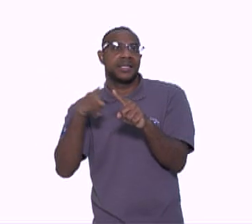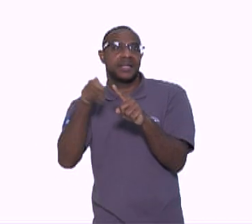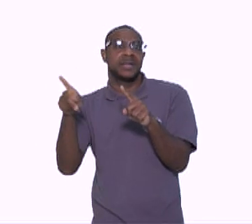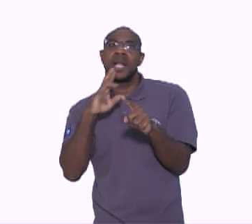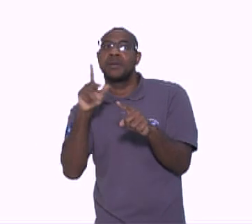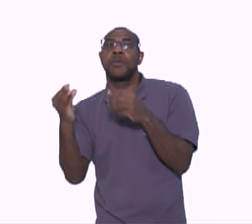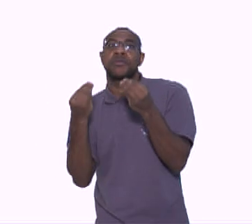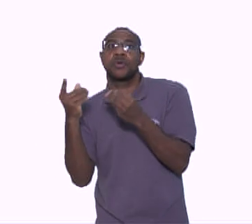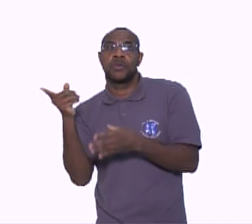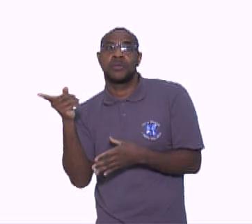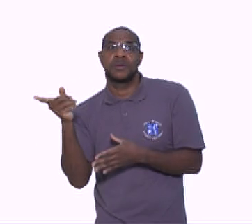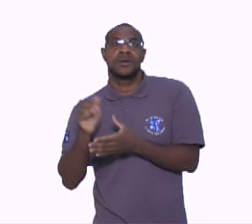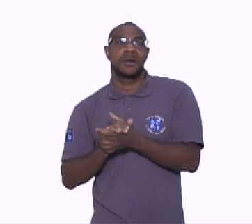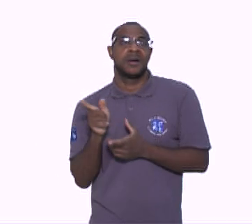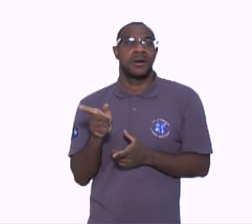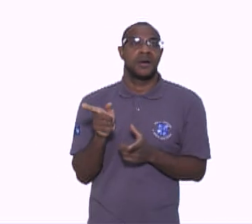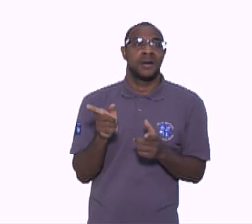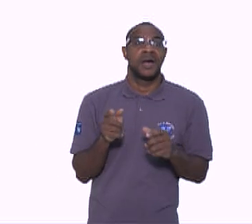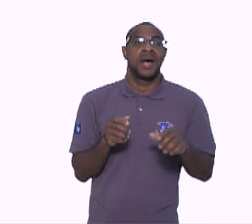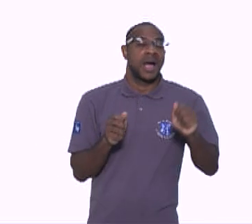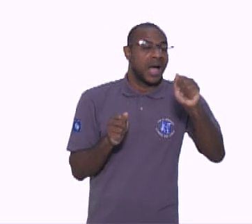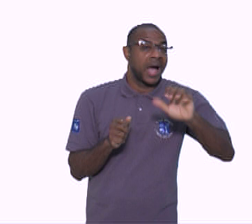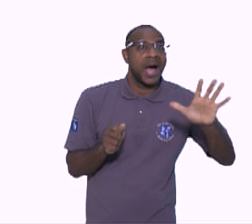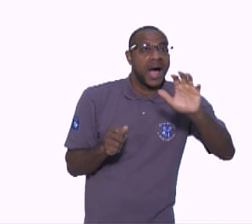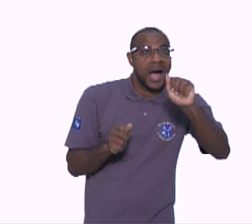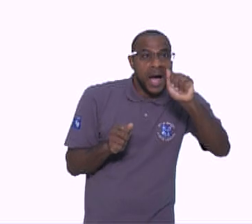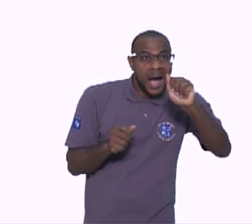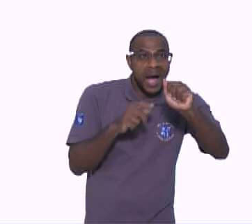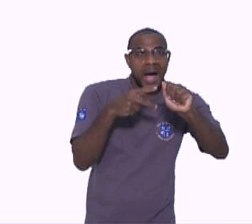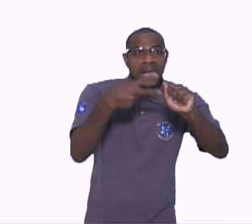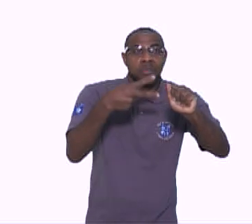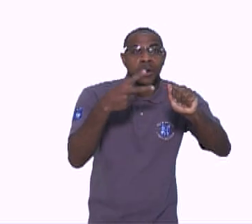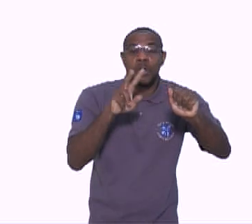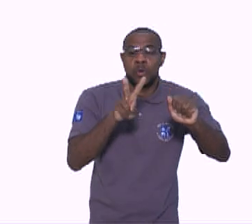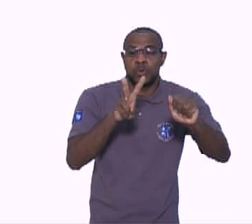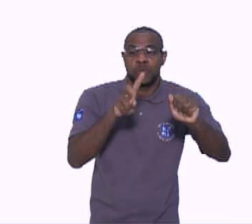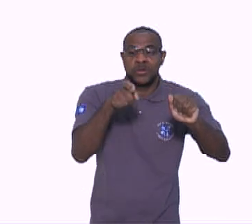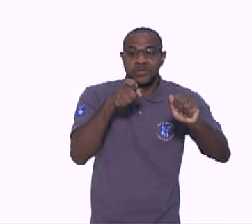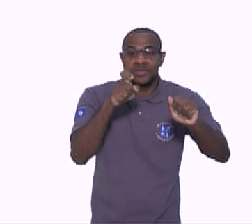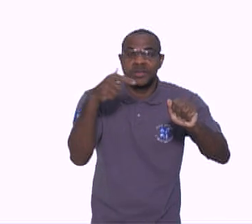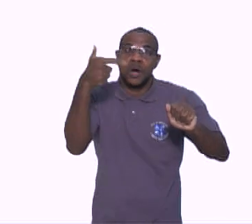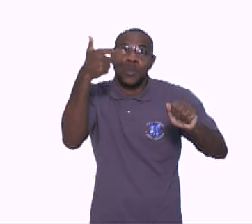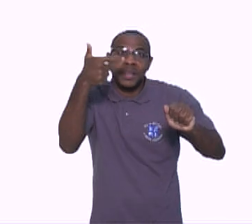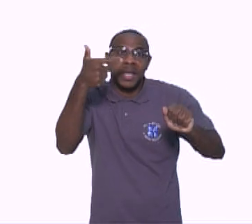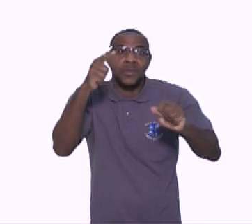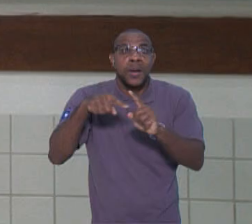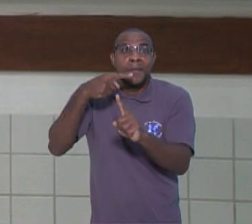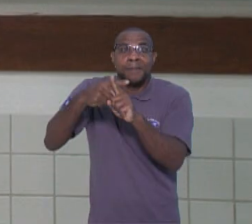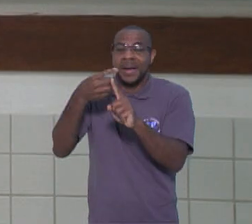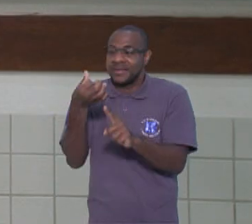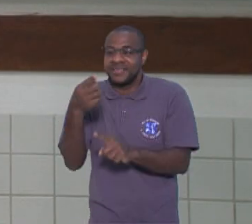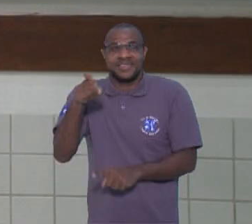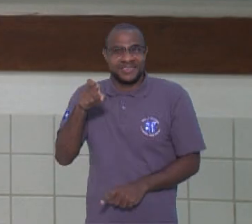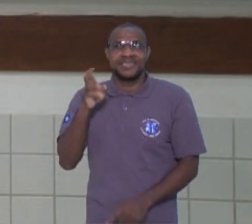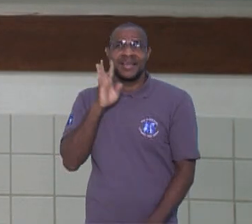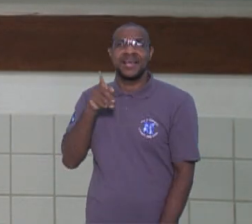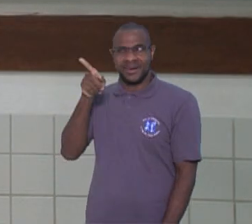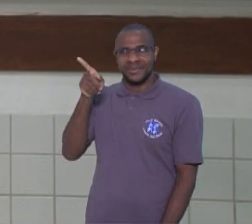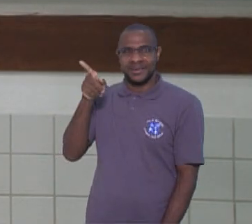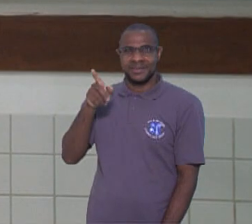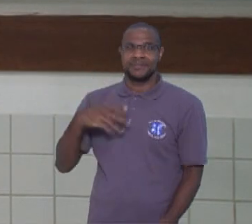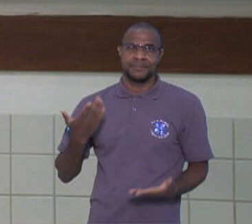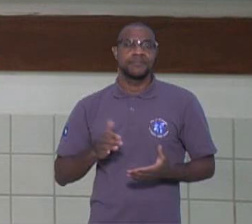teremos? Olha lá a resposta. A área é igual 2x ao quadrado mais 6x. Legal, né?